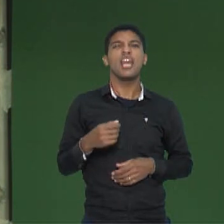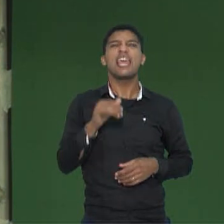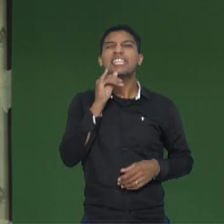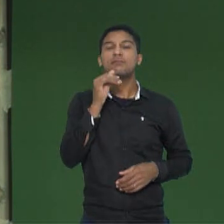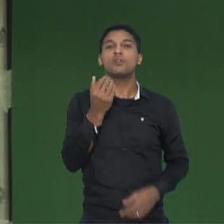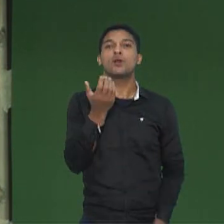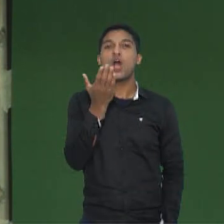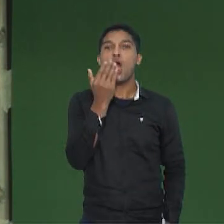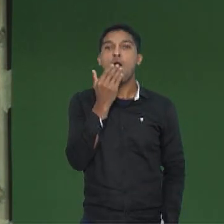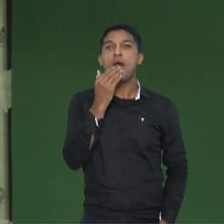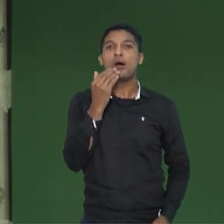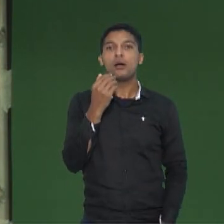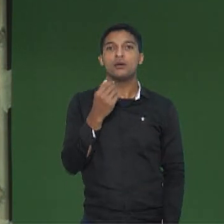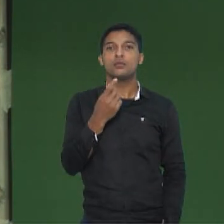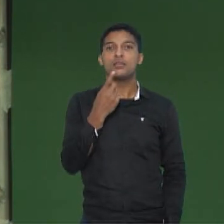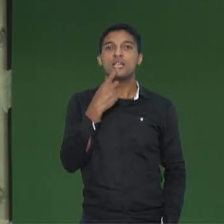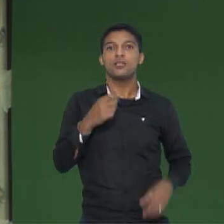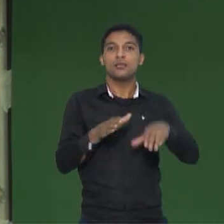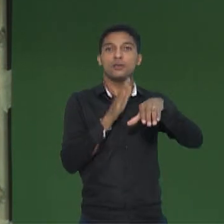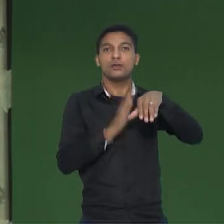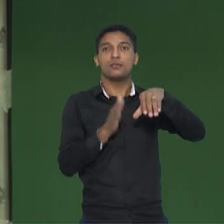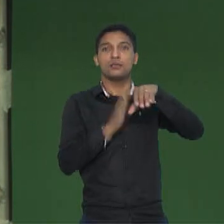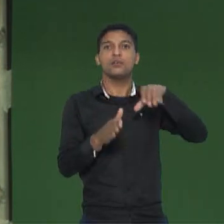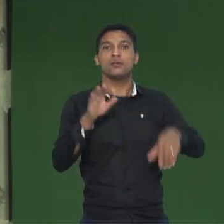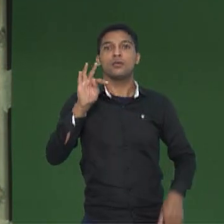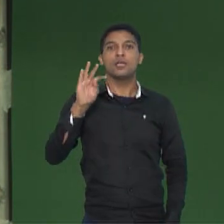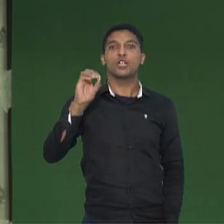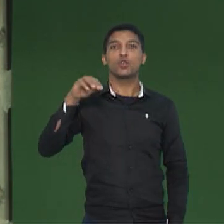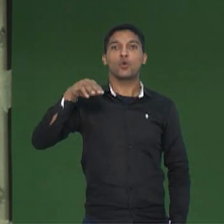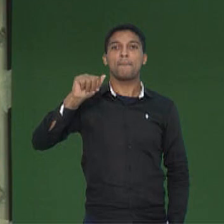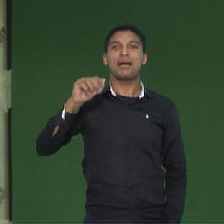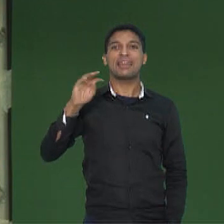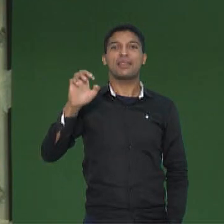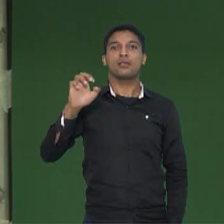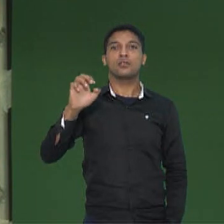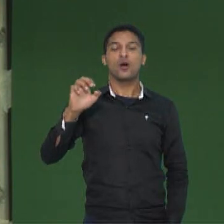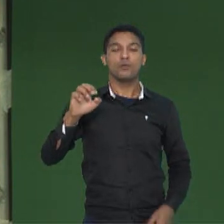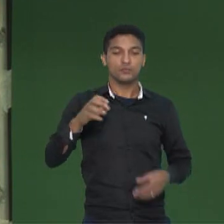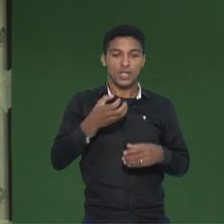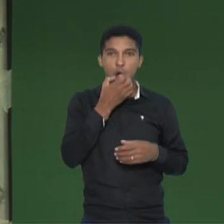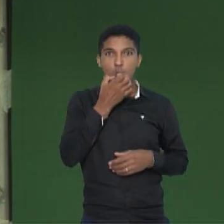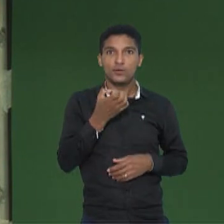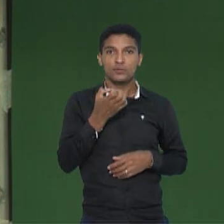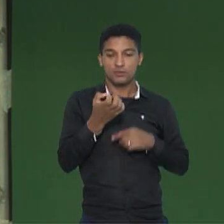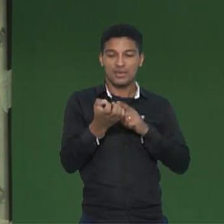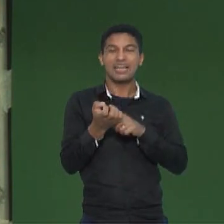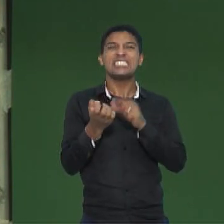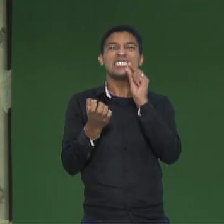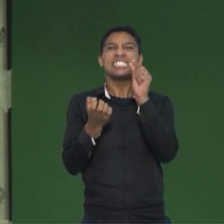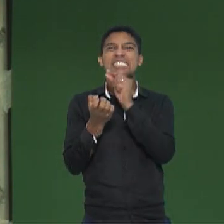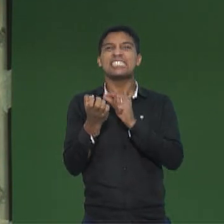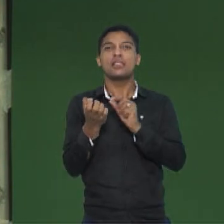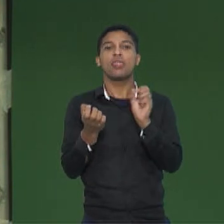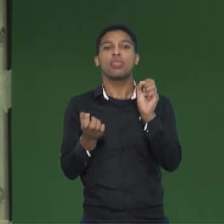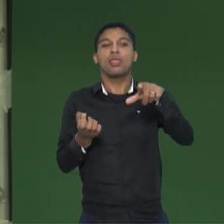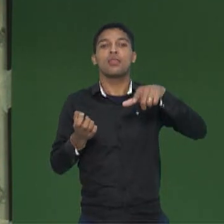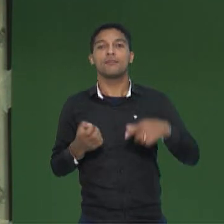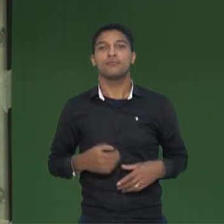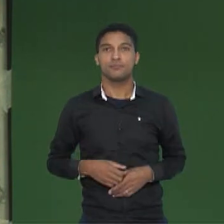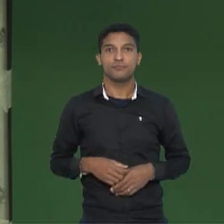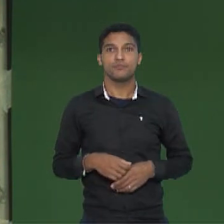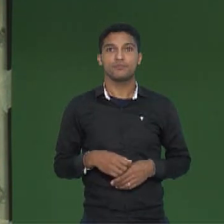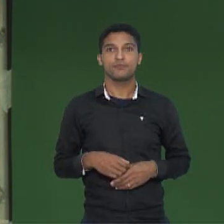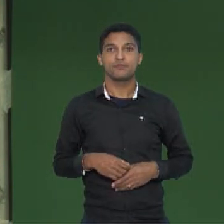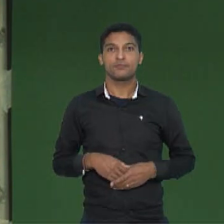tomate, que ele encontrou, tomate selvagem, jogou a semente, jogou um resto ali, ficou um tempo, ele percebe